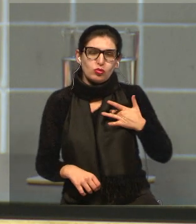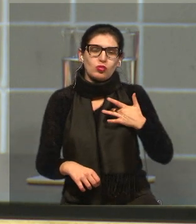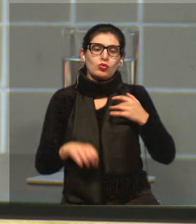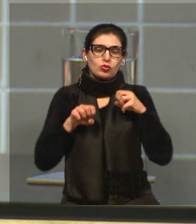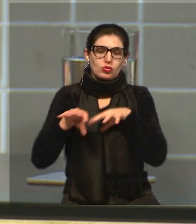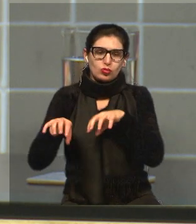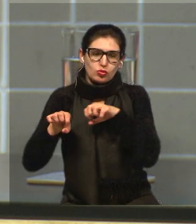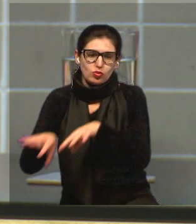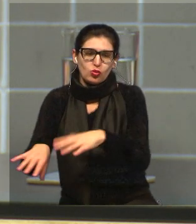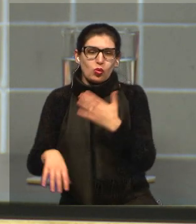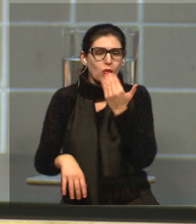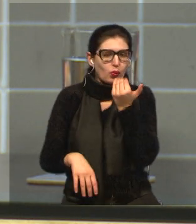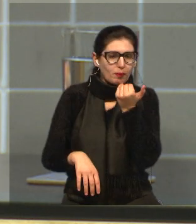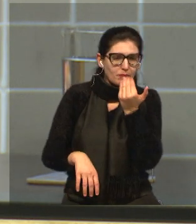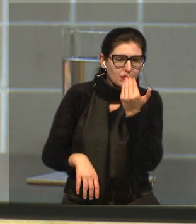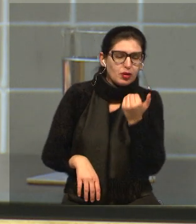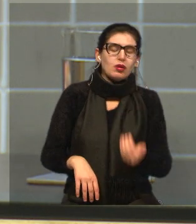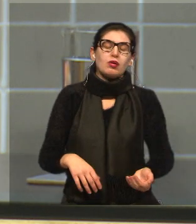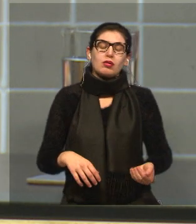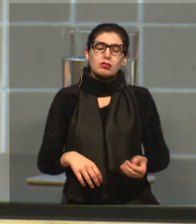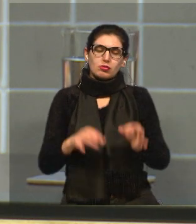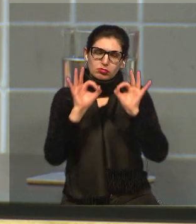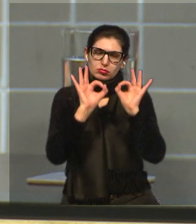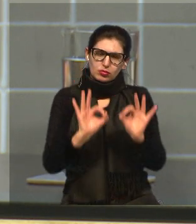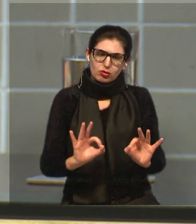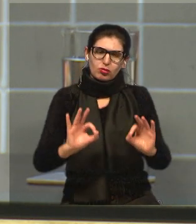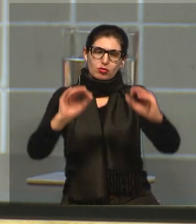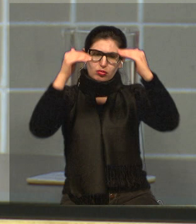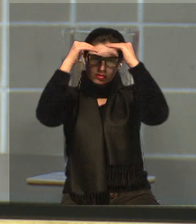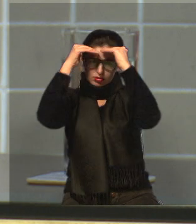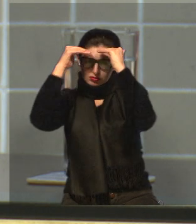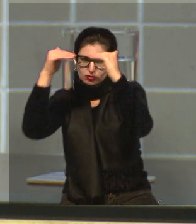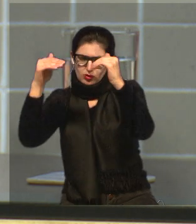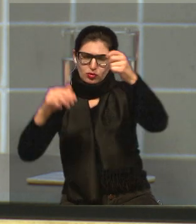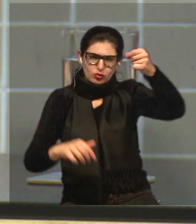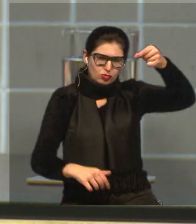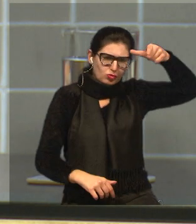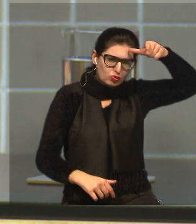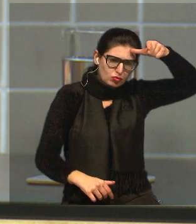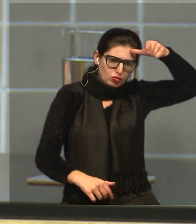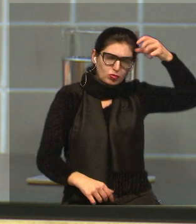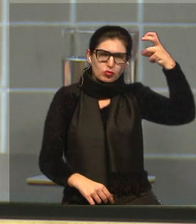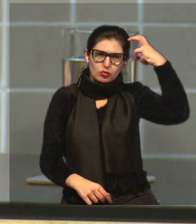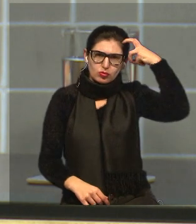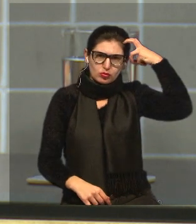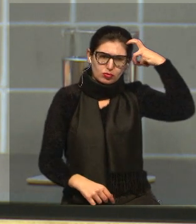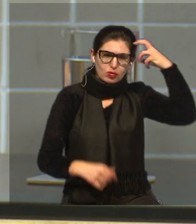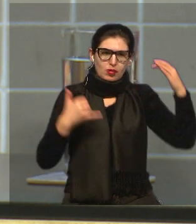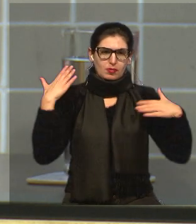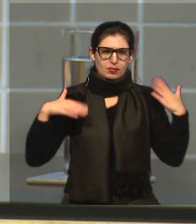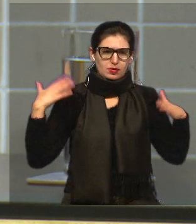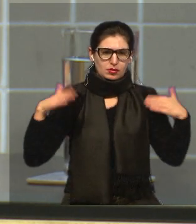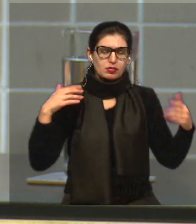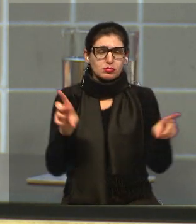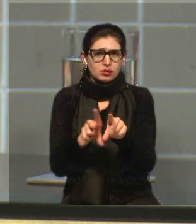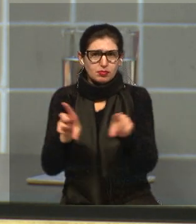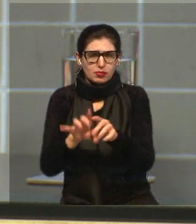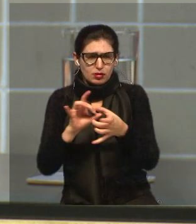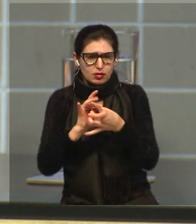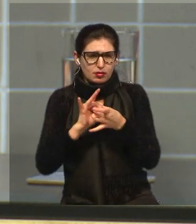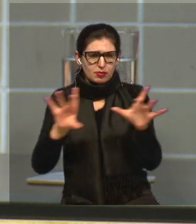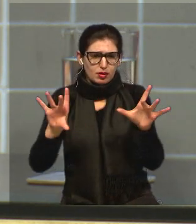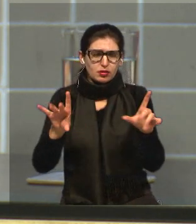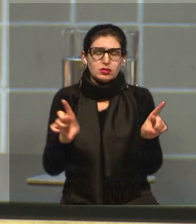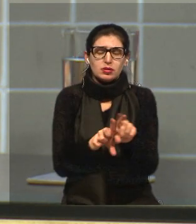à alimentação, à dignidade, ao respeito, à cultura, ao lazer, à liberdade e principalmente à